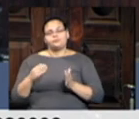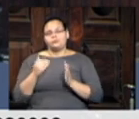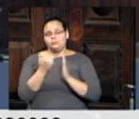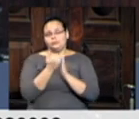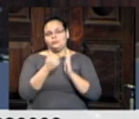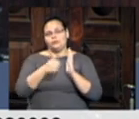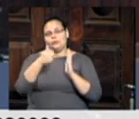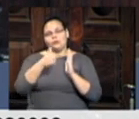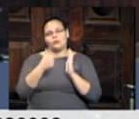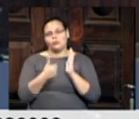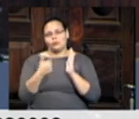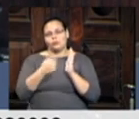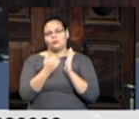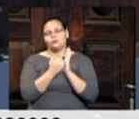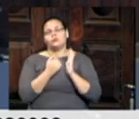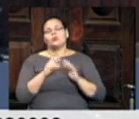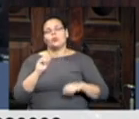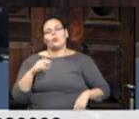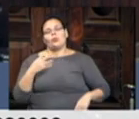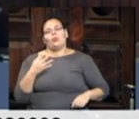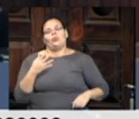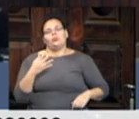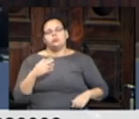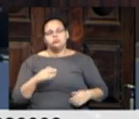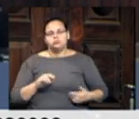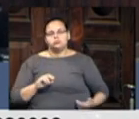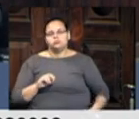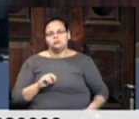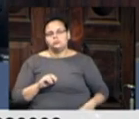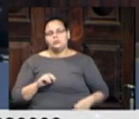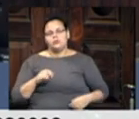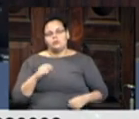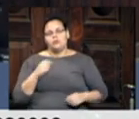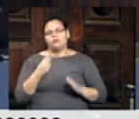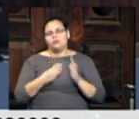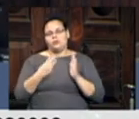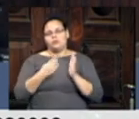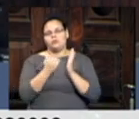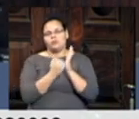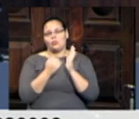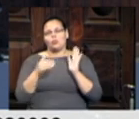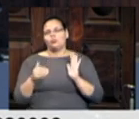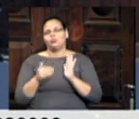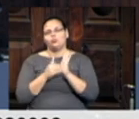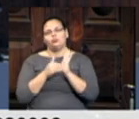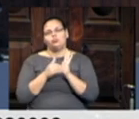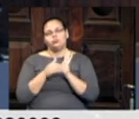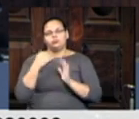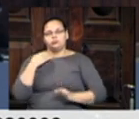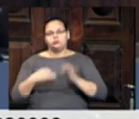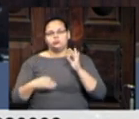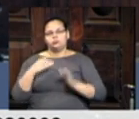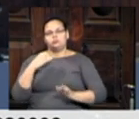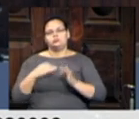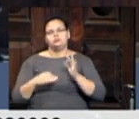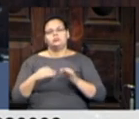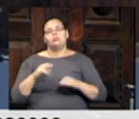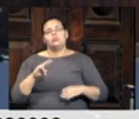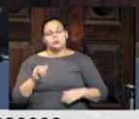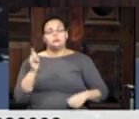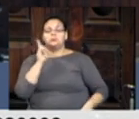segunda instância ou em terceira e última instância lograrão